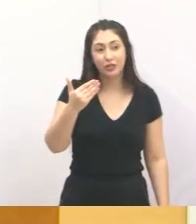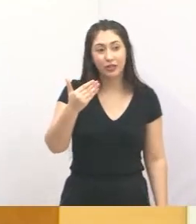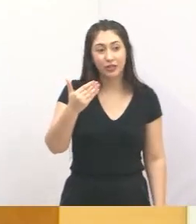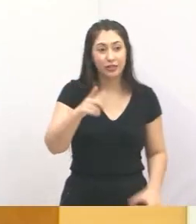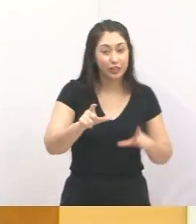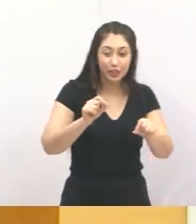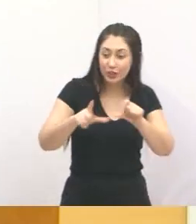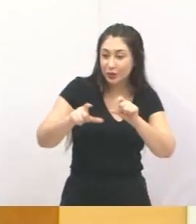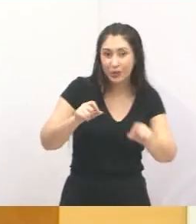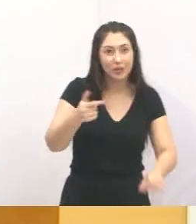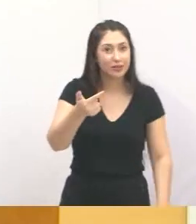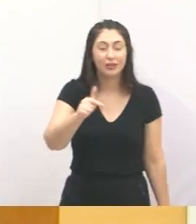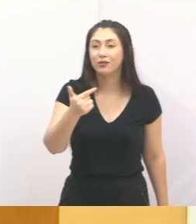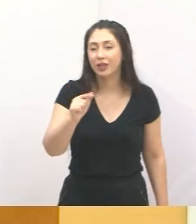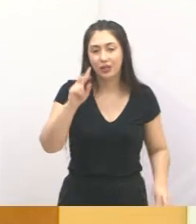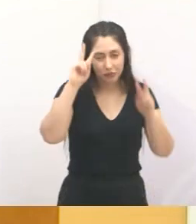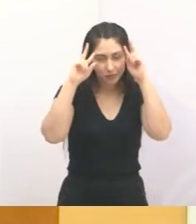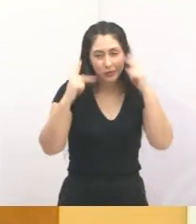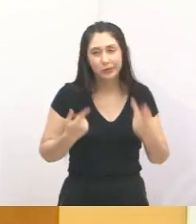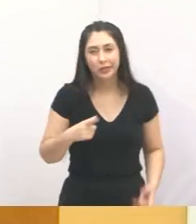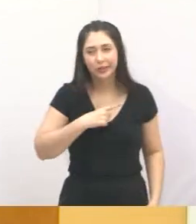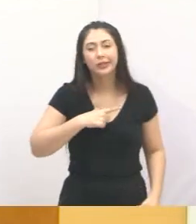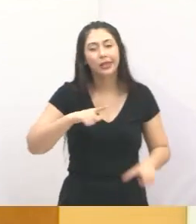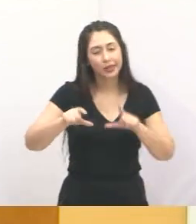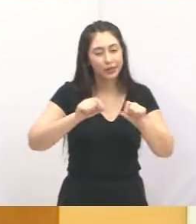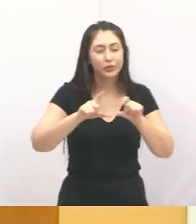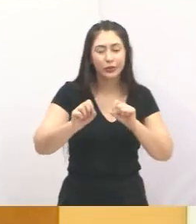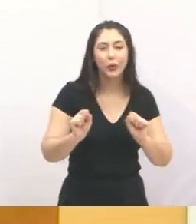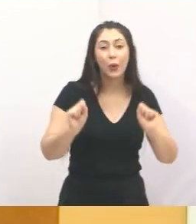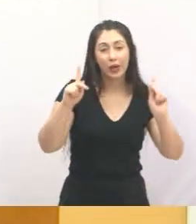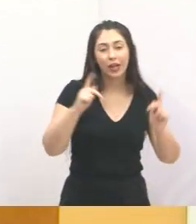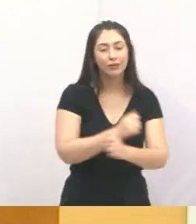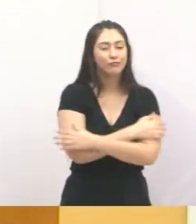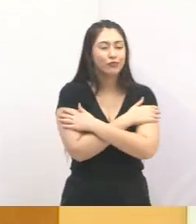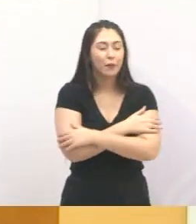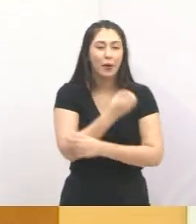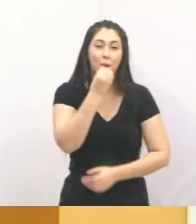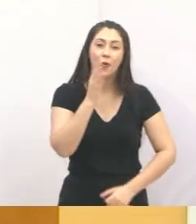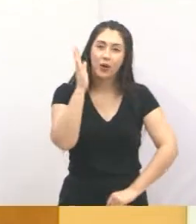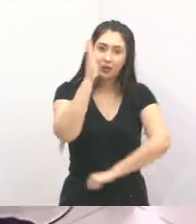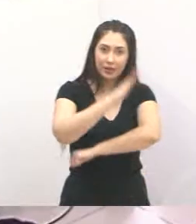opção. Os seres humanos têm opção. Tá bom, gente? Um abraço para vocês, uma boa tarde.